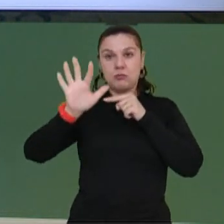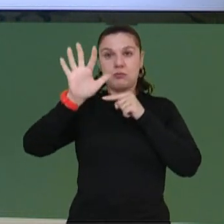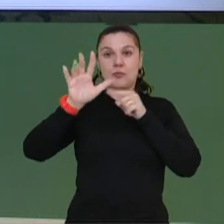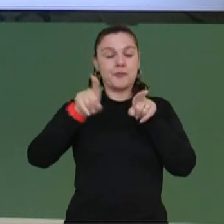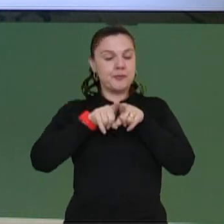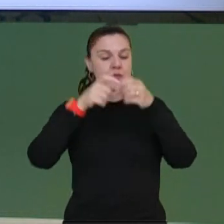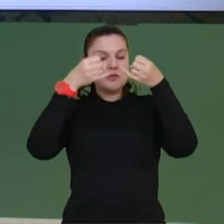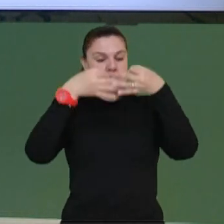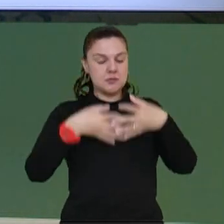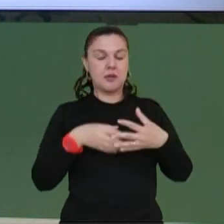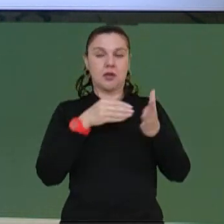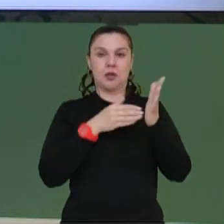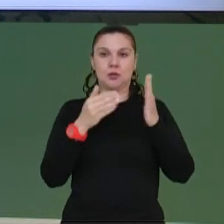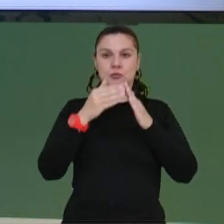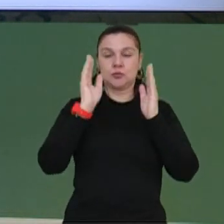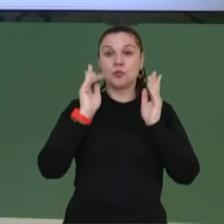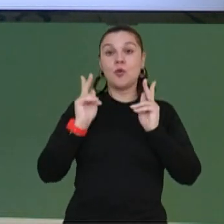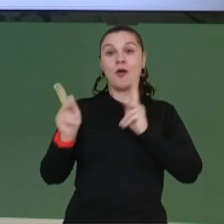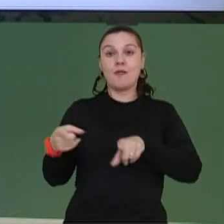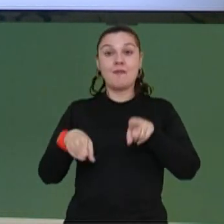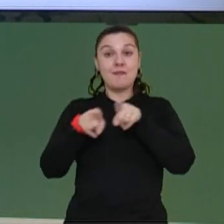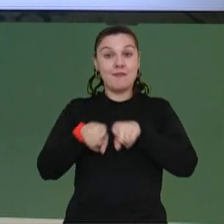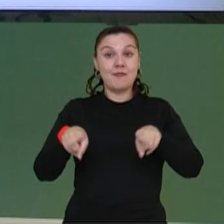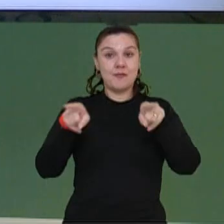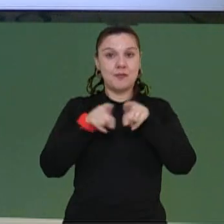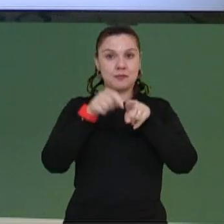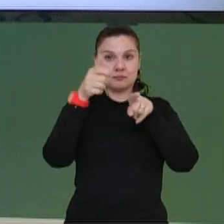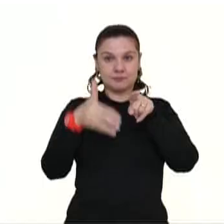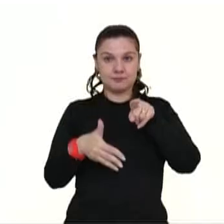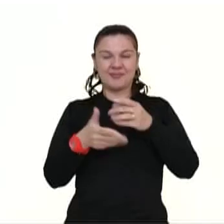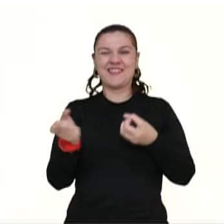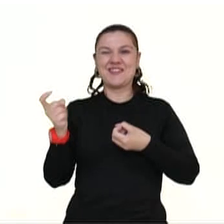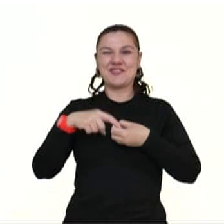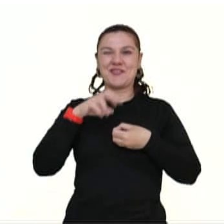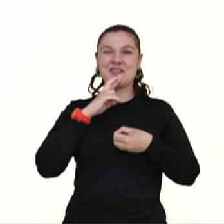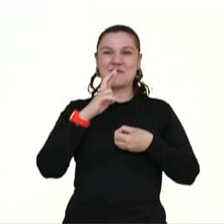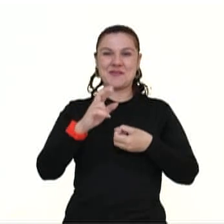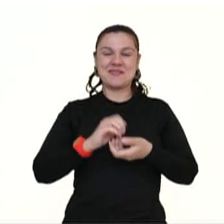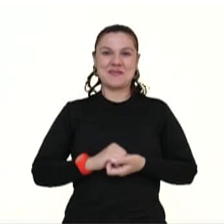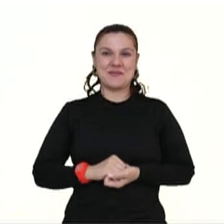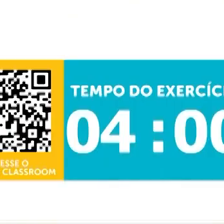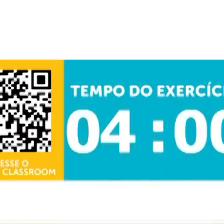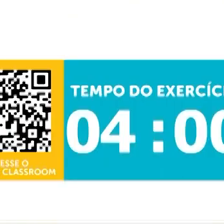comente sobre as frequências dos dados. Tá? E a gente já volta com a resposta.